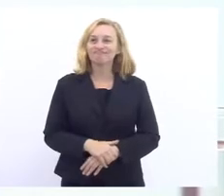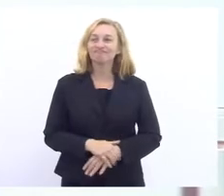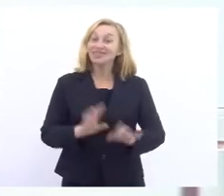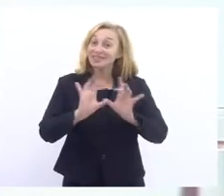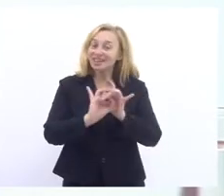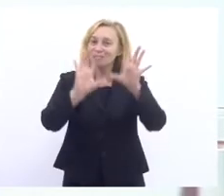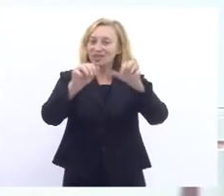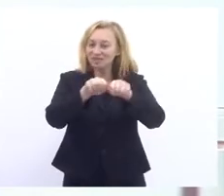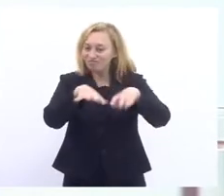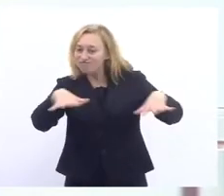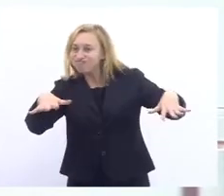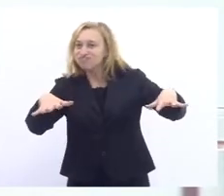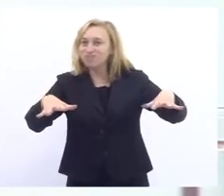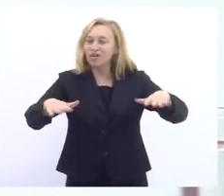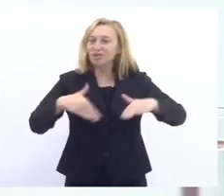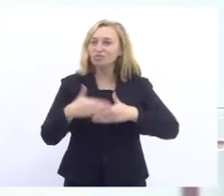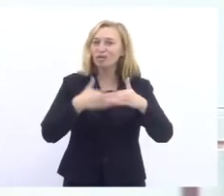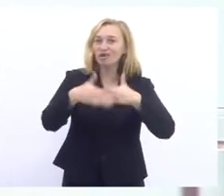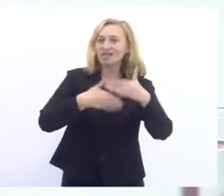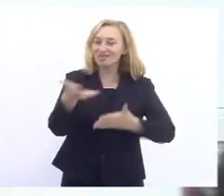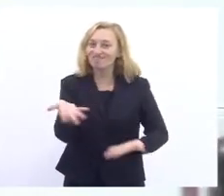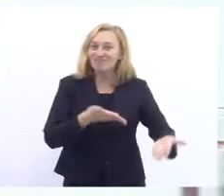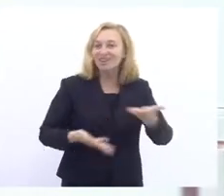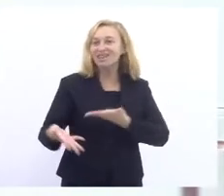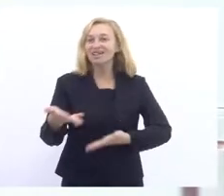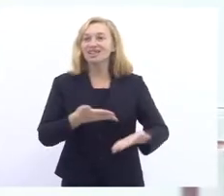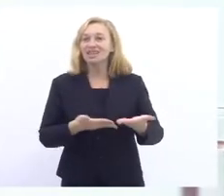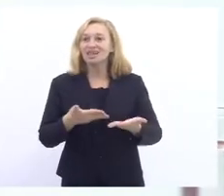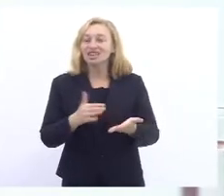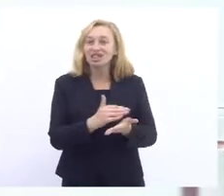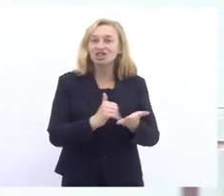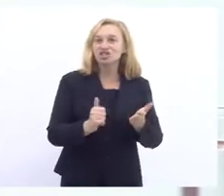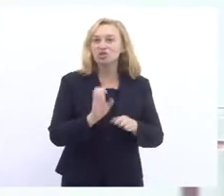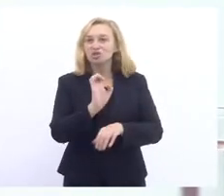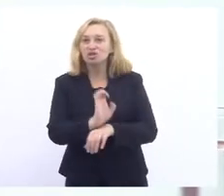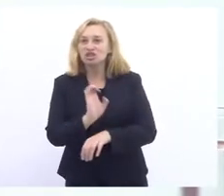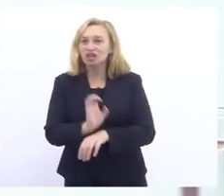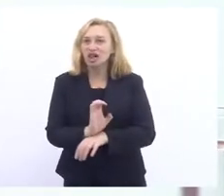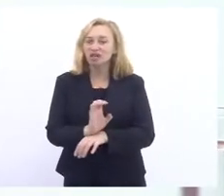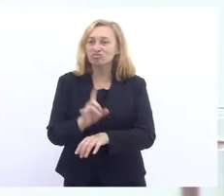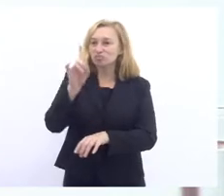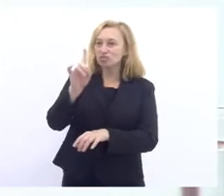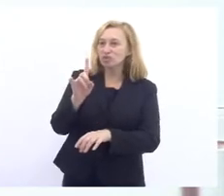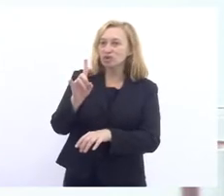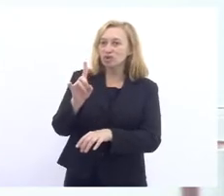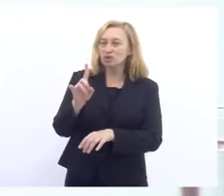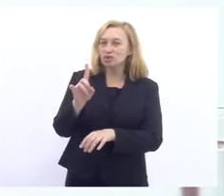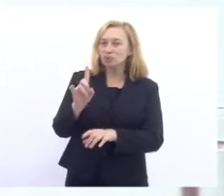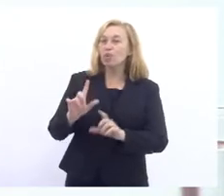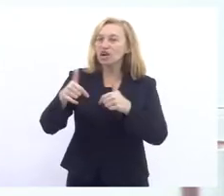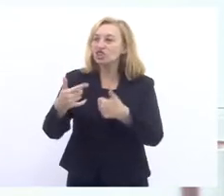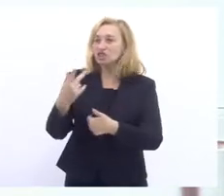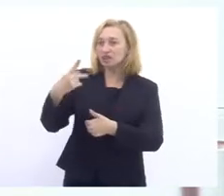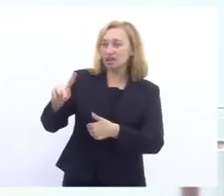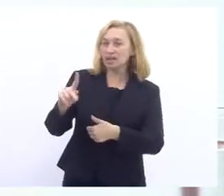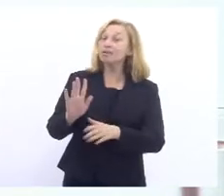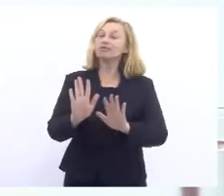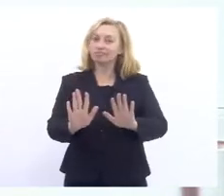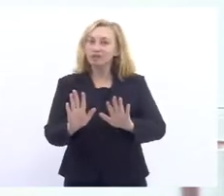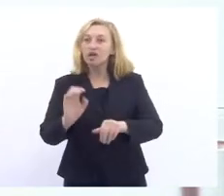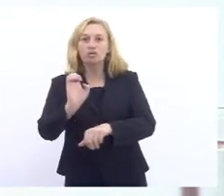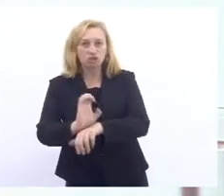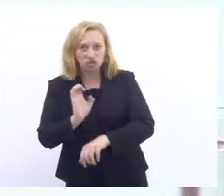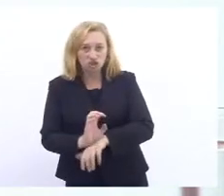amplia democracia Pequeno Príncipe o acesso de participação e tira do Estado o monopólio que não é dele é claro que o Estado tem o seu papel o seu lugar